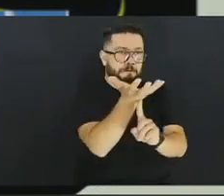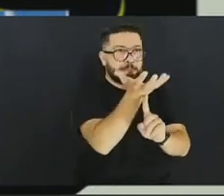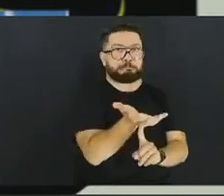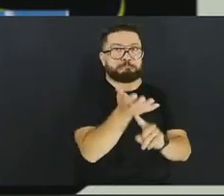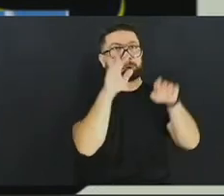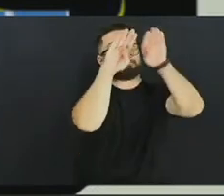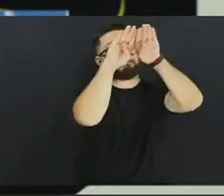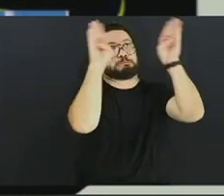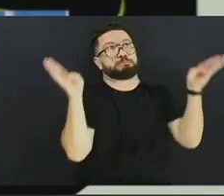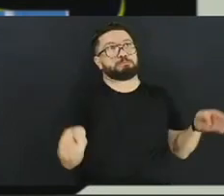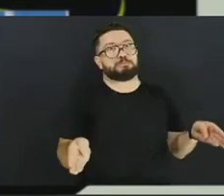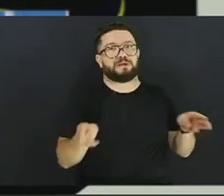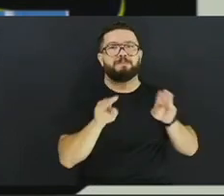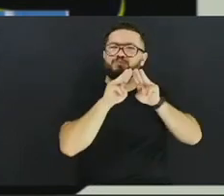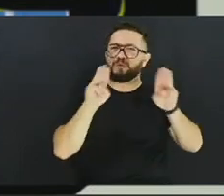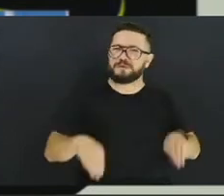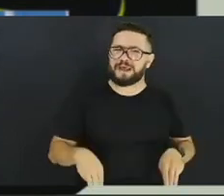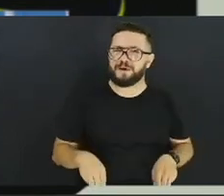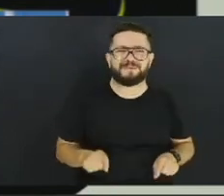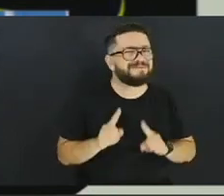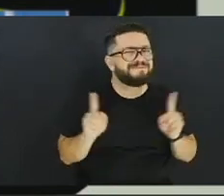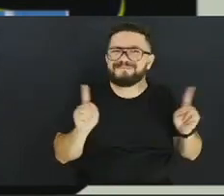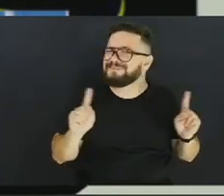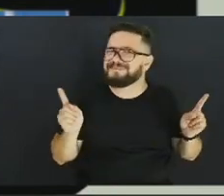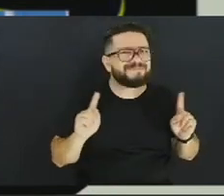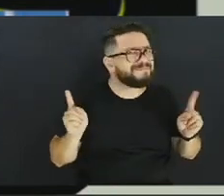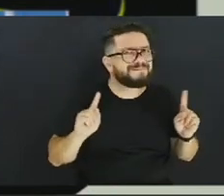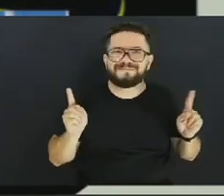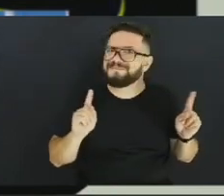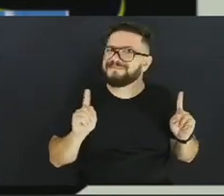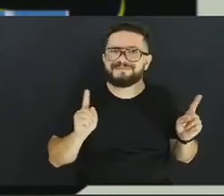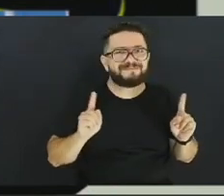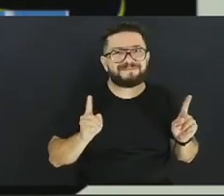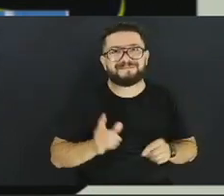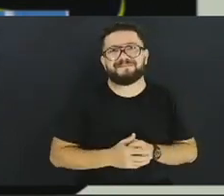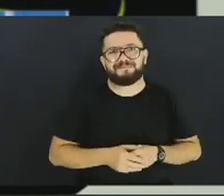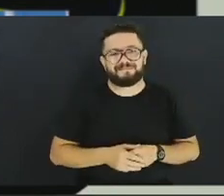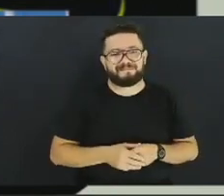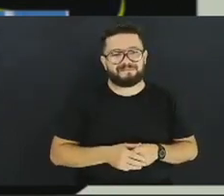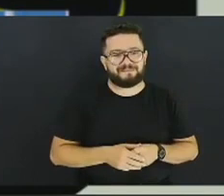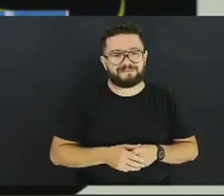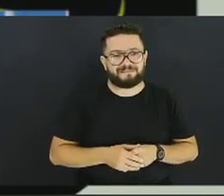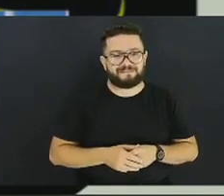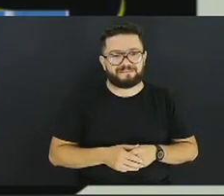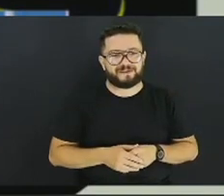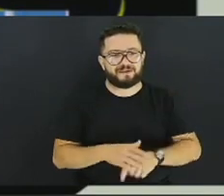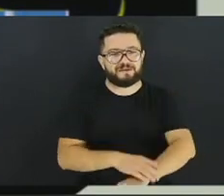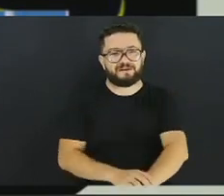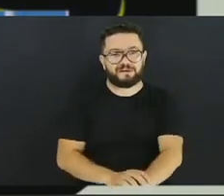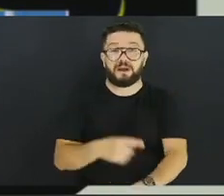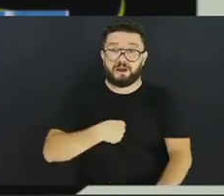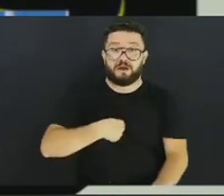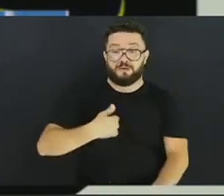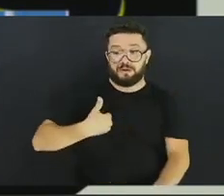pinheiro, ser vivo, você, todos nós, morre. Se não vier atrás, acabou. Eu estou com 80, atrás já